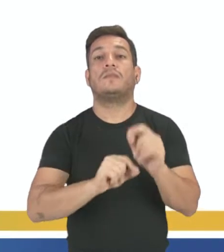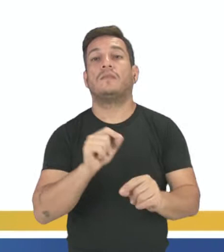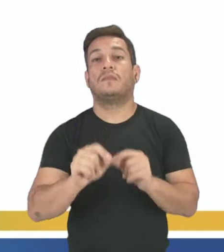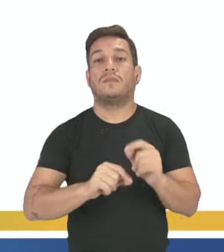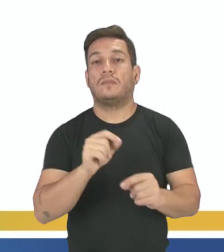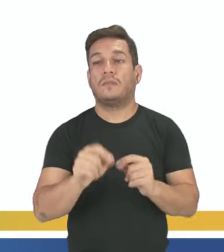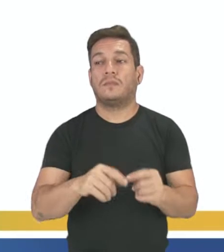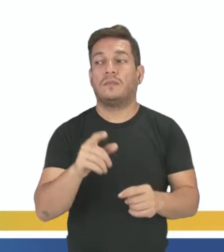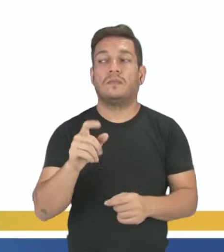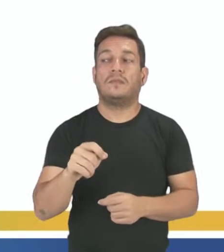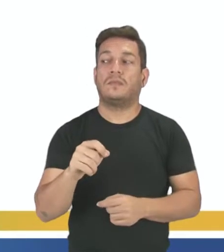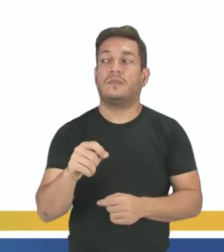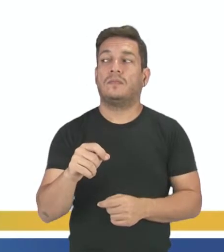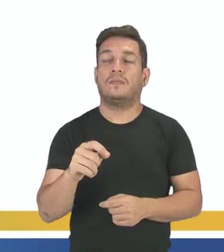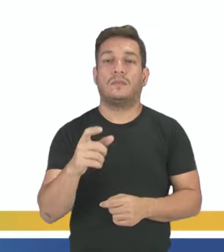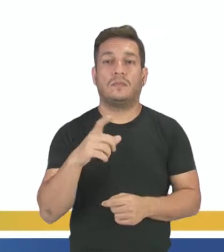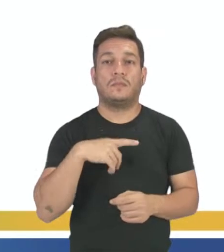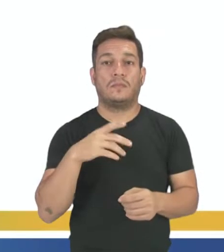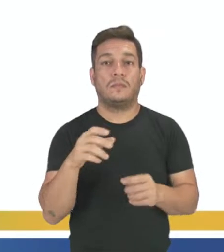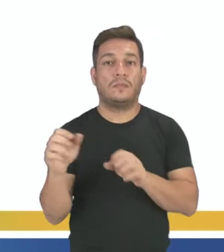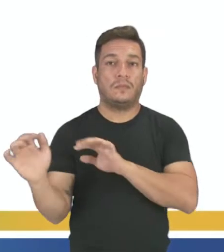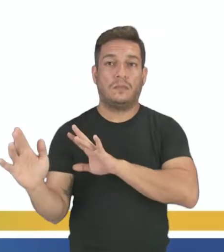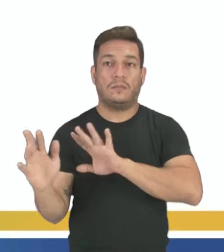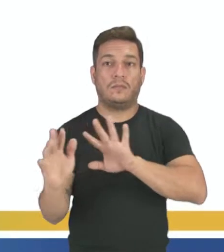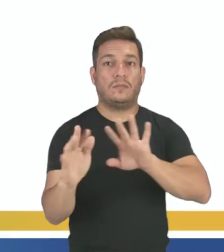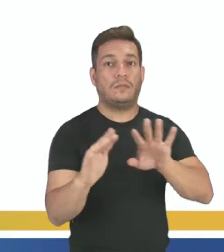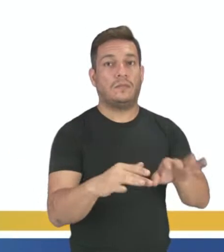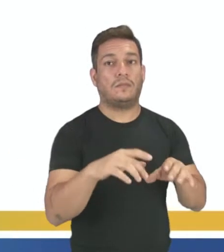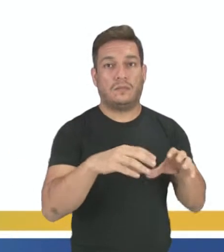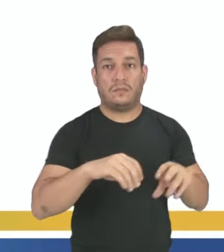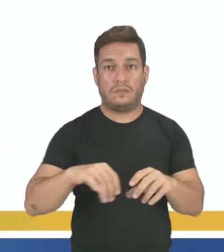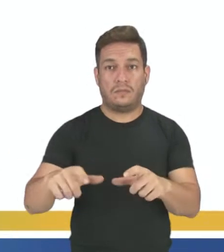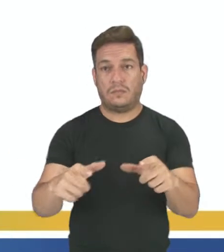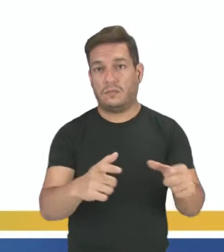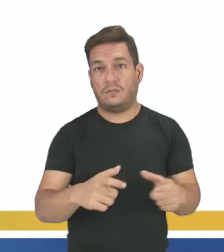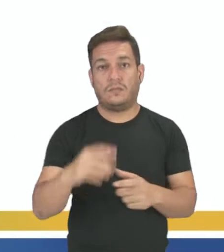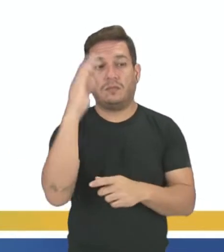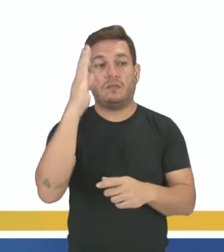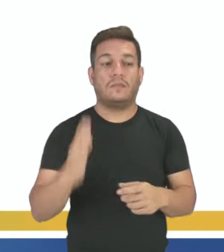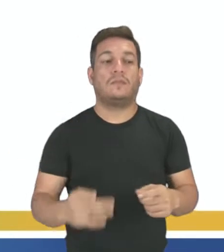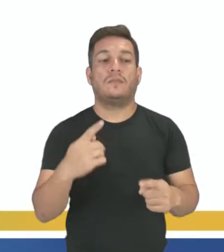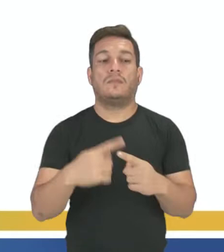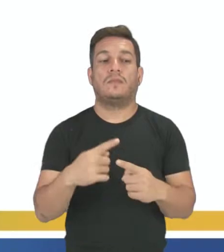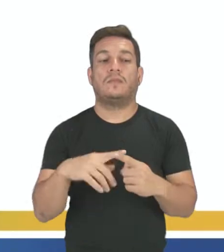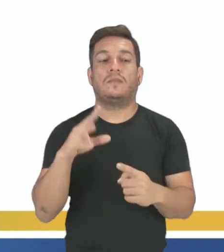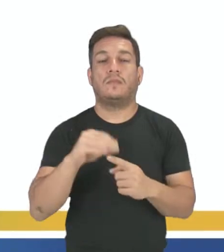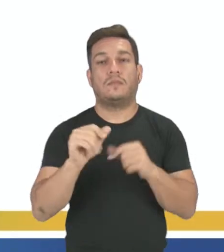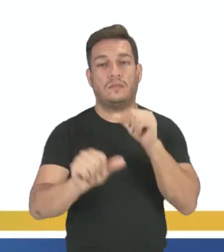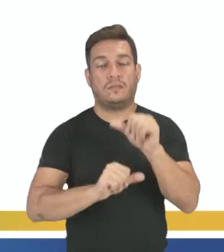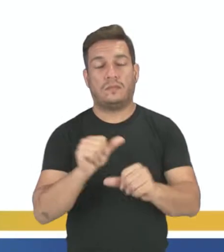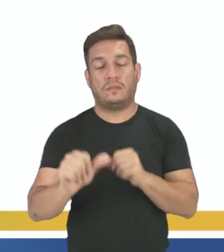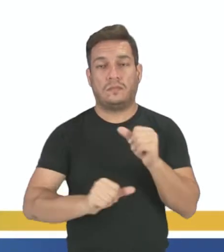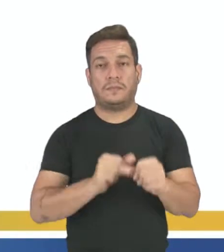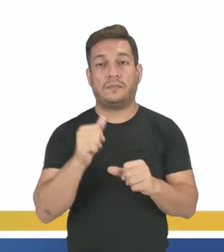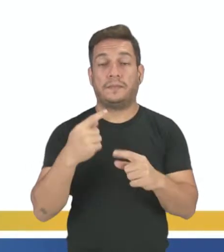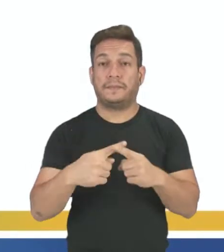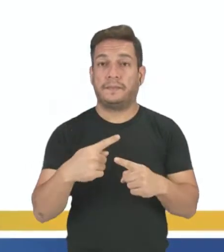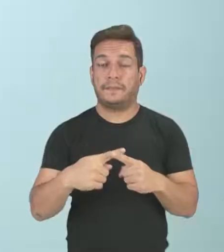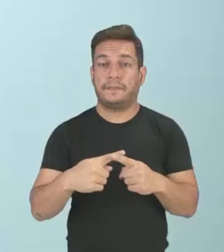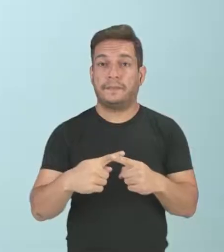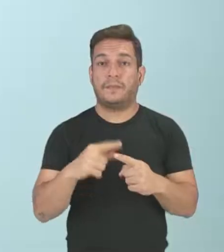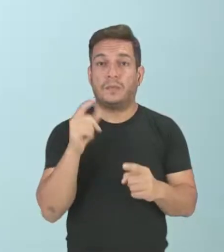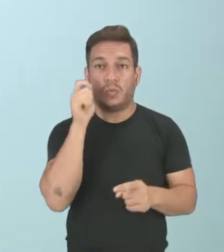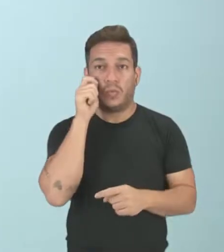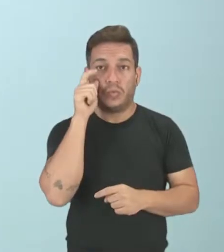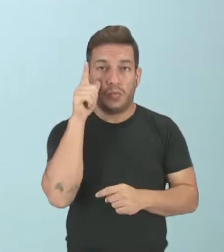objetivo de povoar já o território brasileiro. Por que o objetivo mudou? Exatamente porque